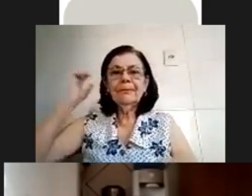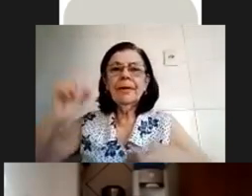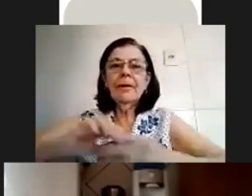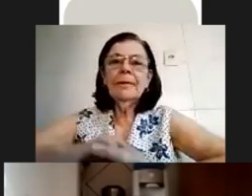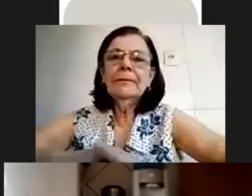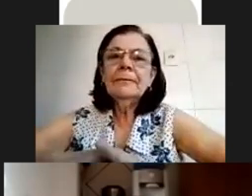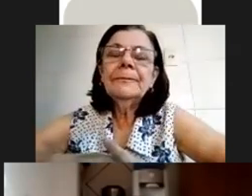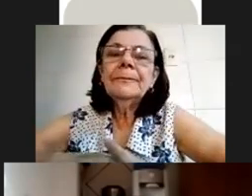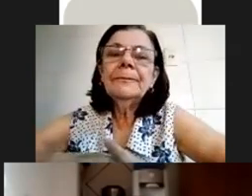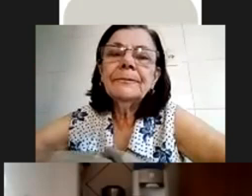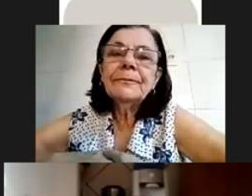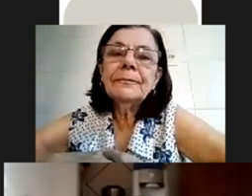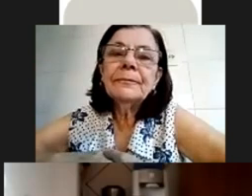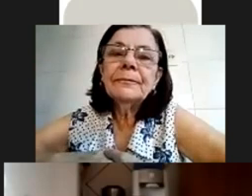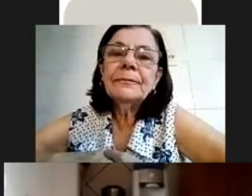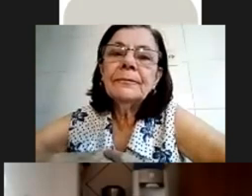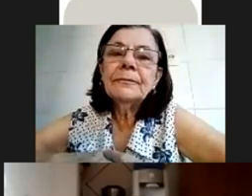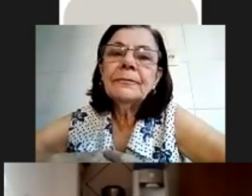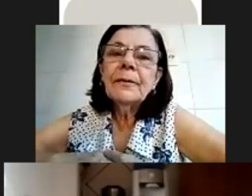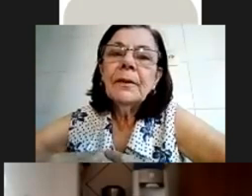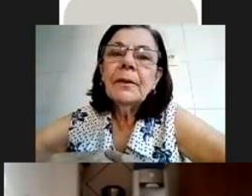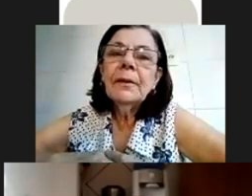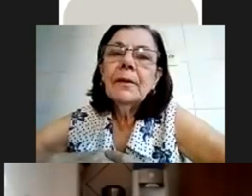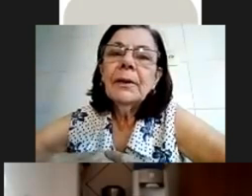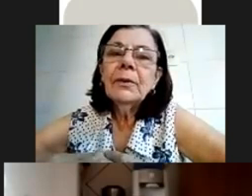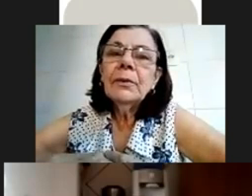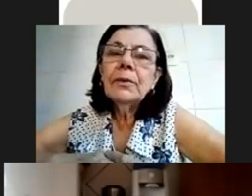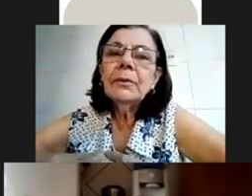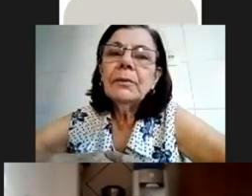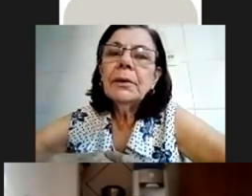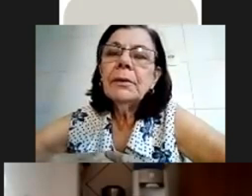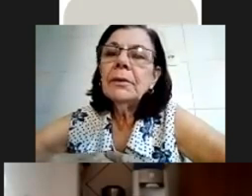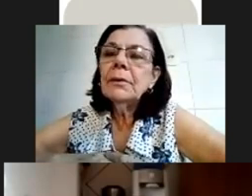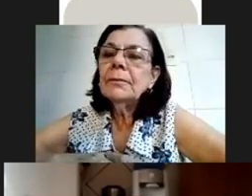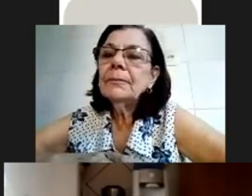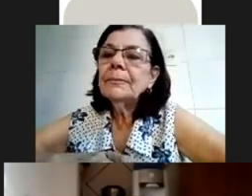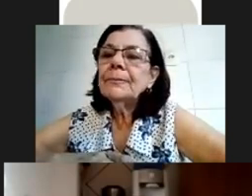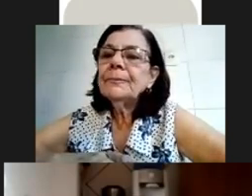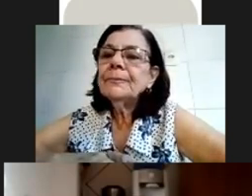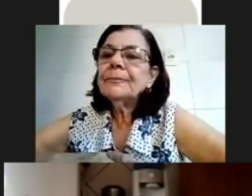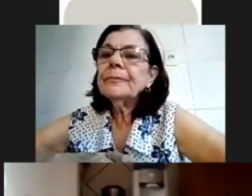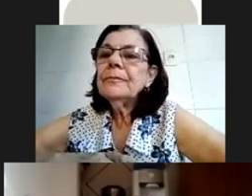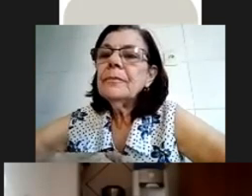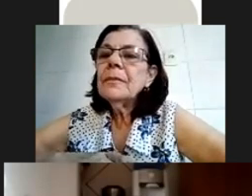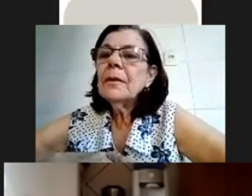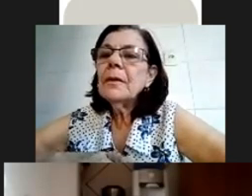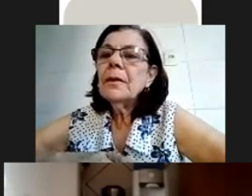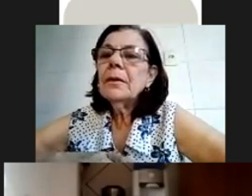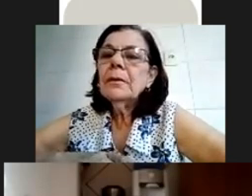nosso curso, mas às vezes eu fico sem essa percepção total do quanto a gente está fazendo.